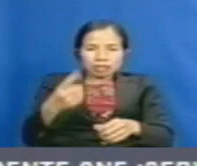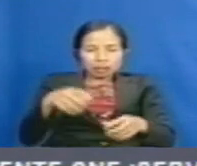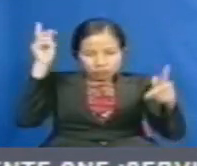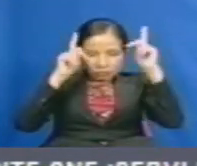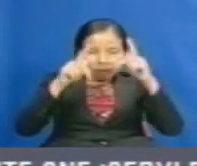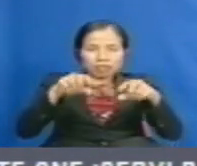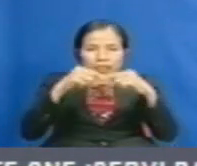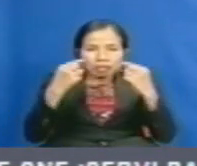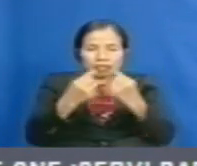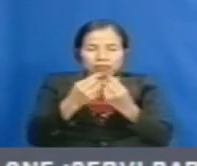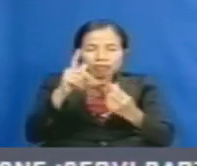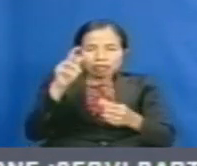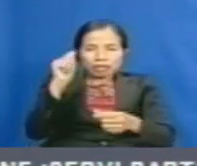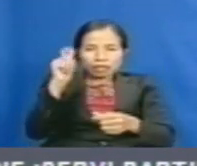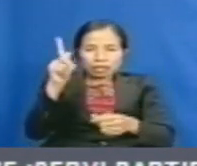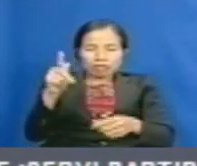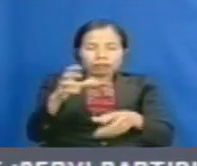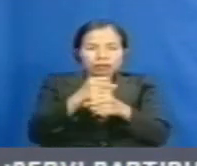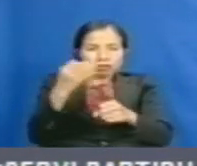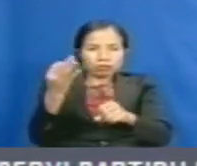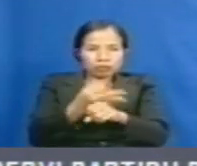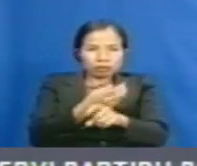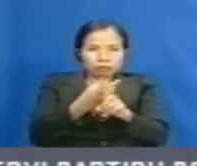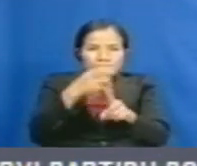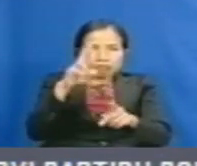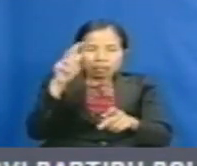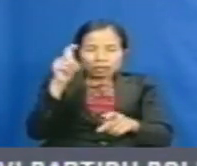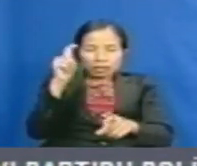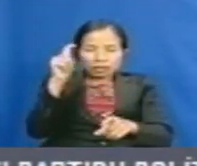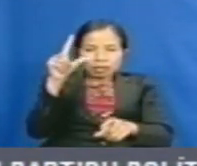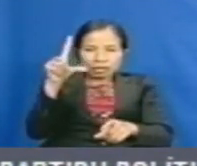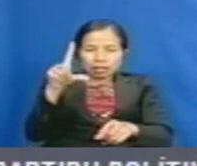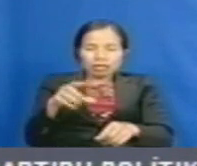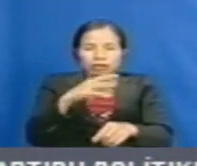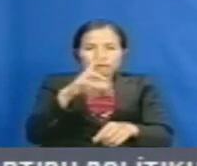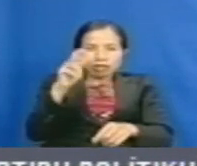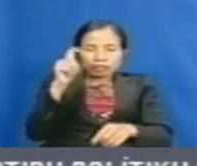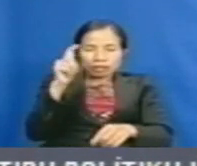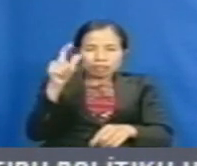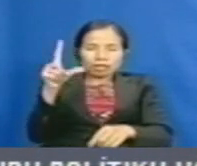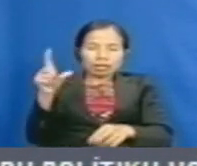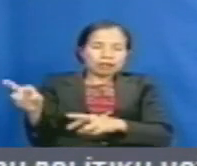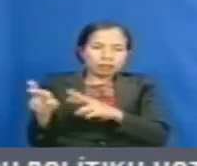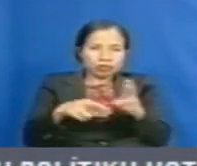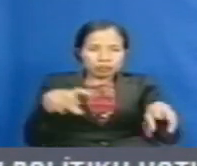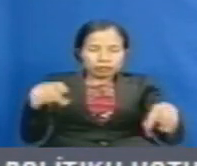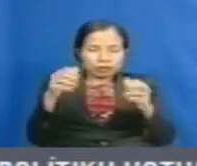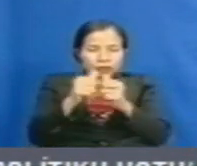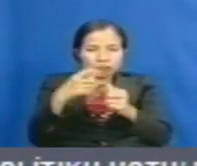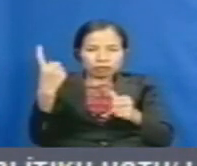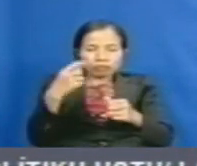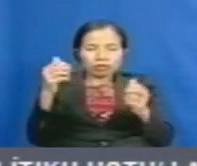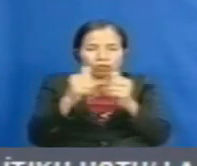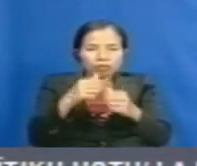ne equipa ka recolha ona documentos husi RTTLI no parte RTTLI mos pronto coopera na fatin ho